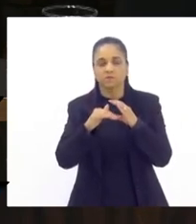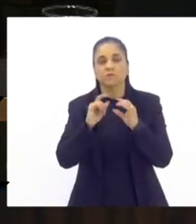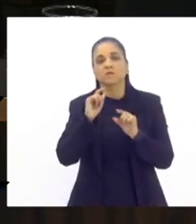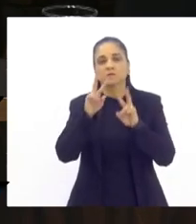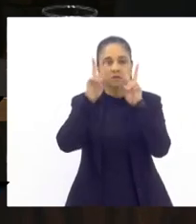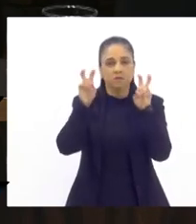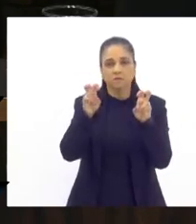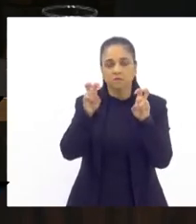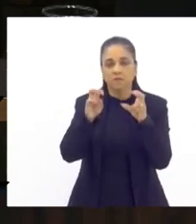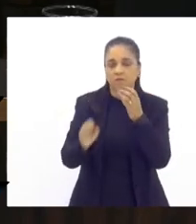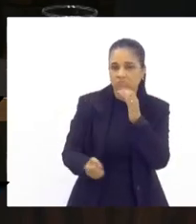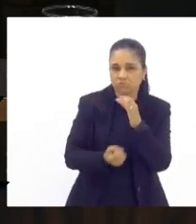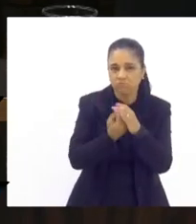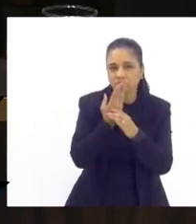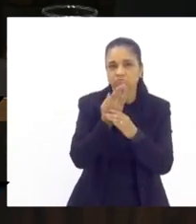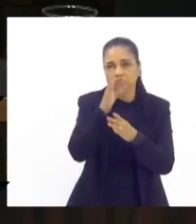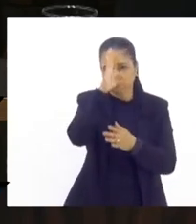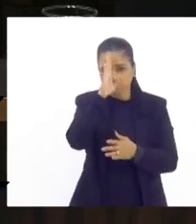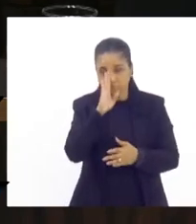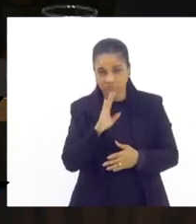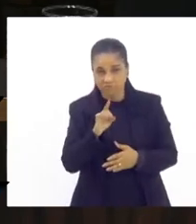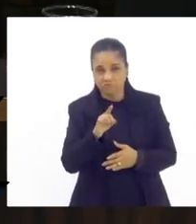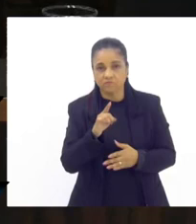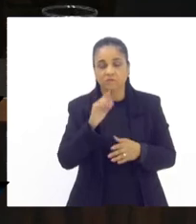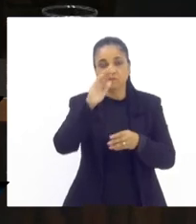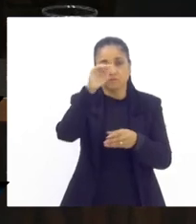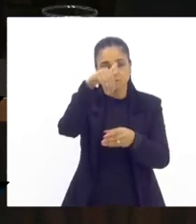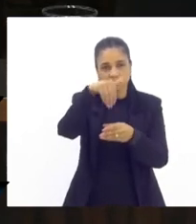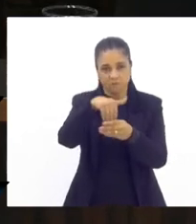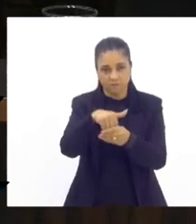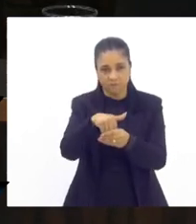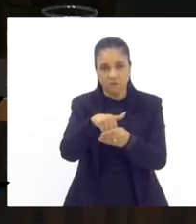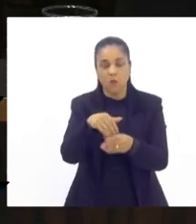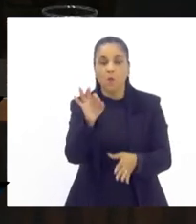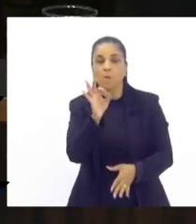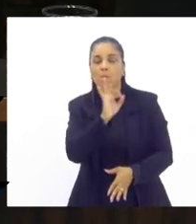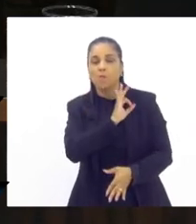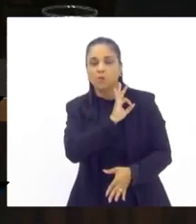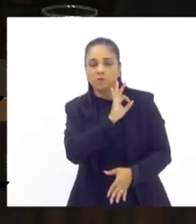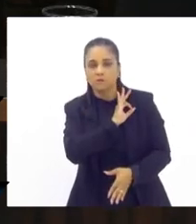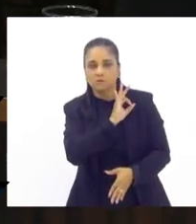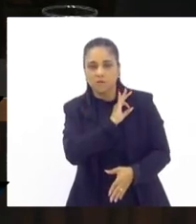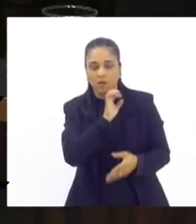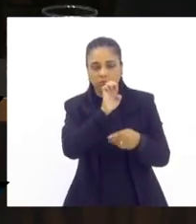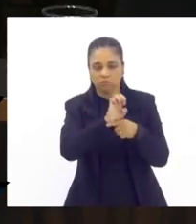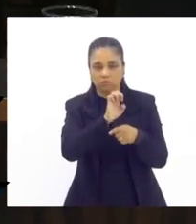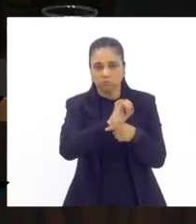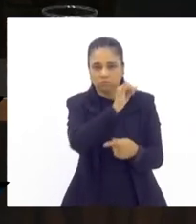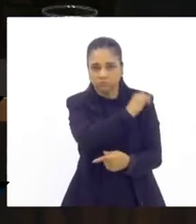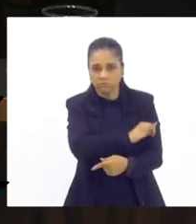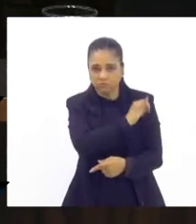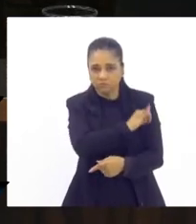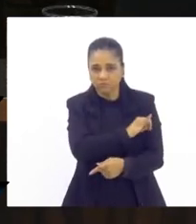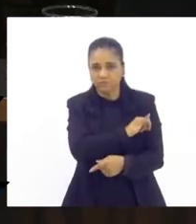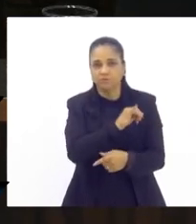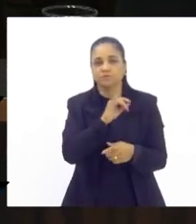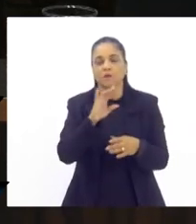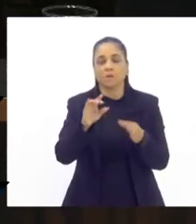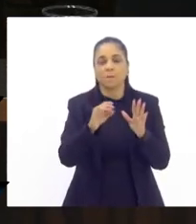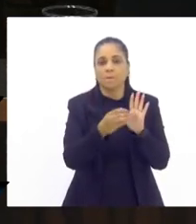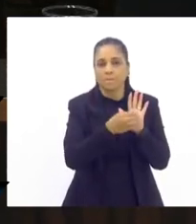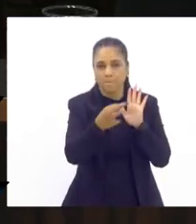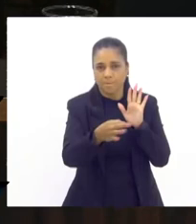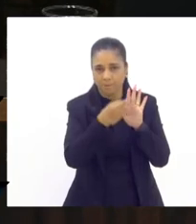sobre a criação de gratificação eleitoral para os policiais civis do Estado do Rio de Janeiro. Parecer das comissões